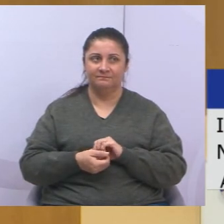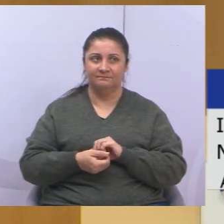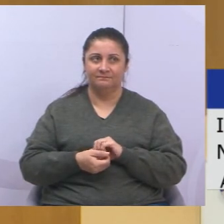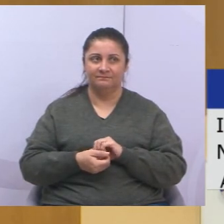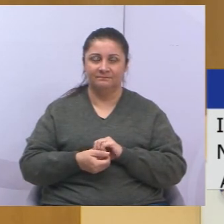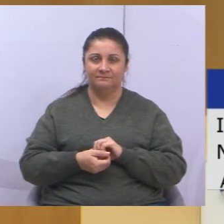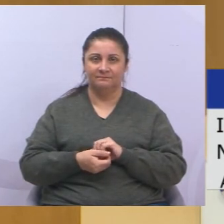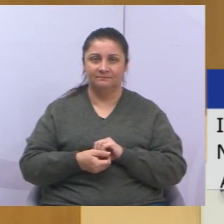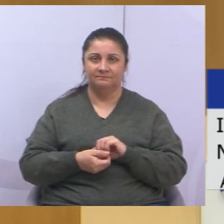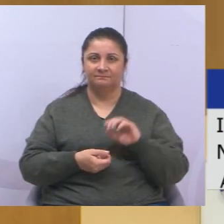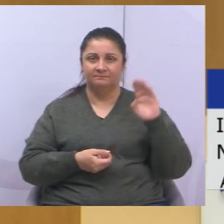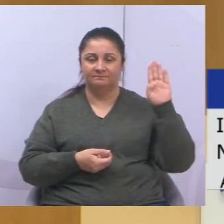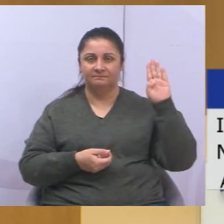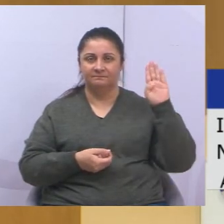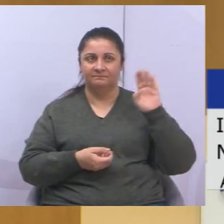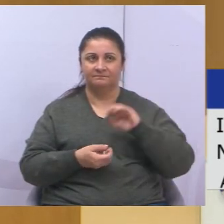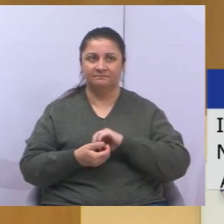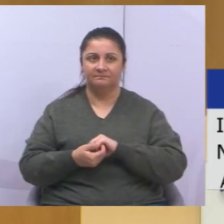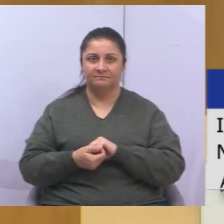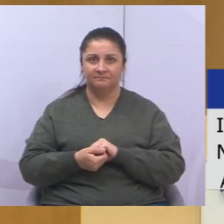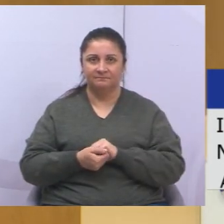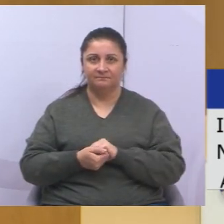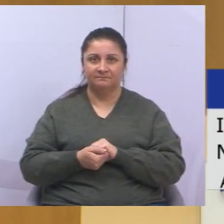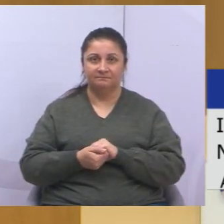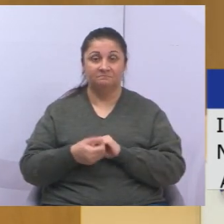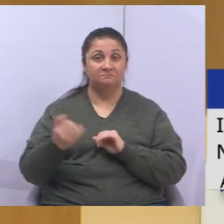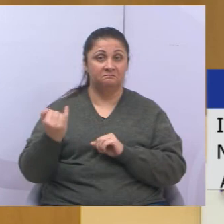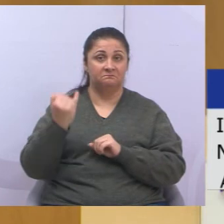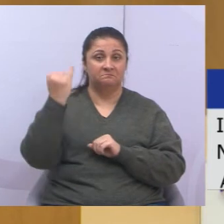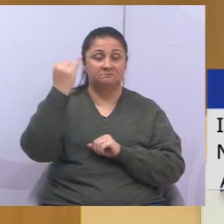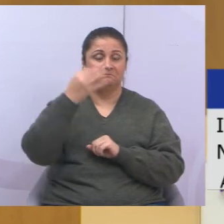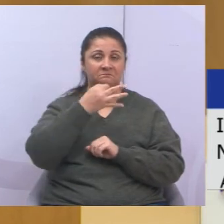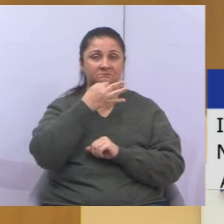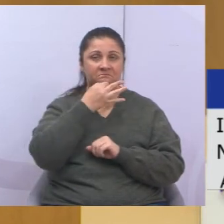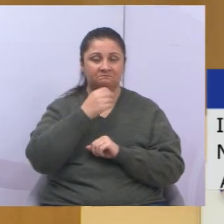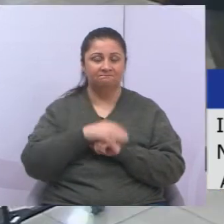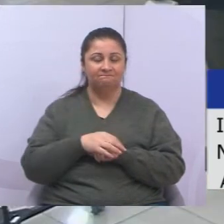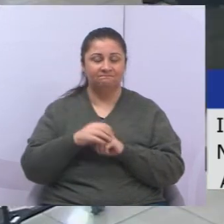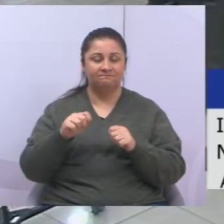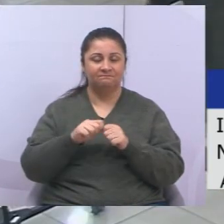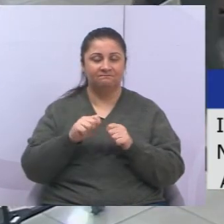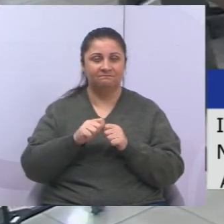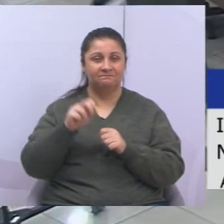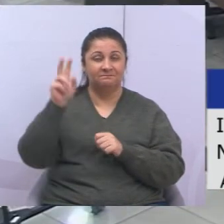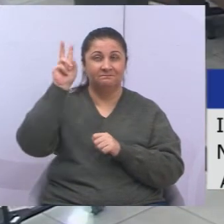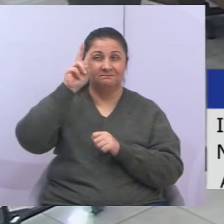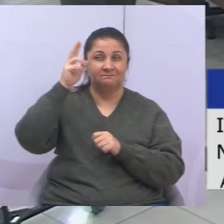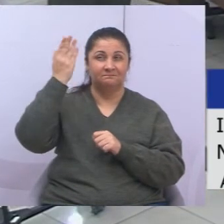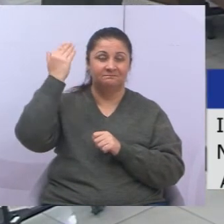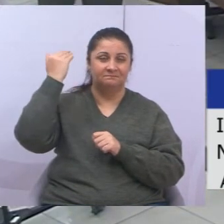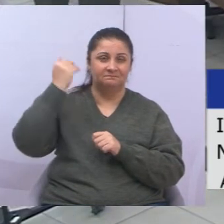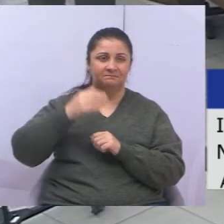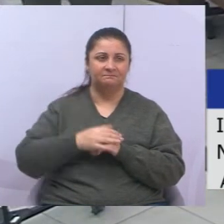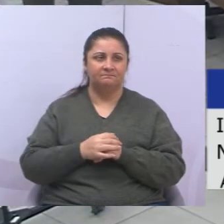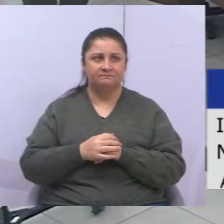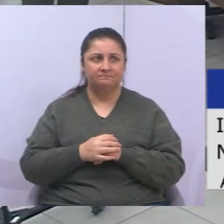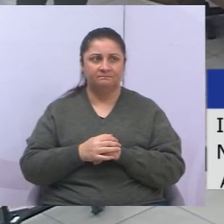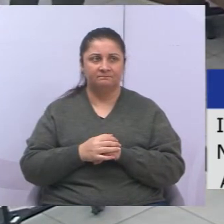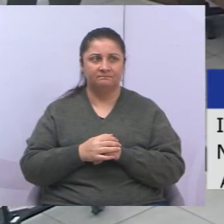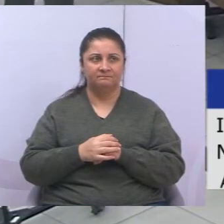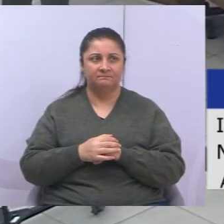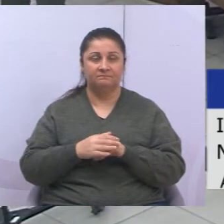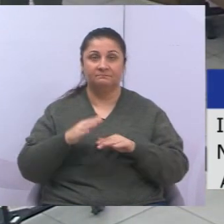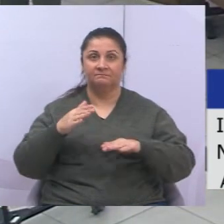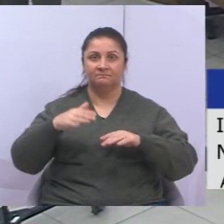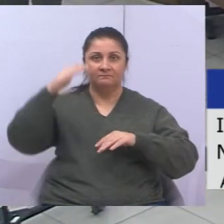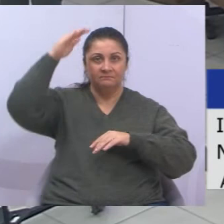Pois não, Roninha? Vereador, sua fala é de grande importância, fez eu recordar meu passado, né? E muitas vezes, o adulto